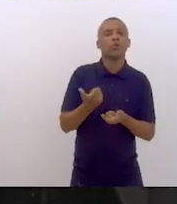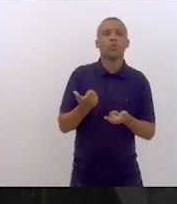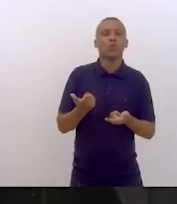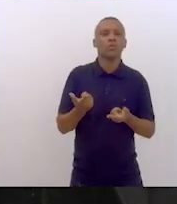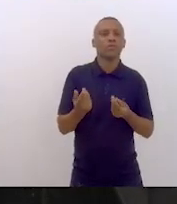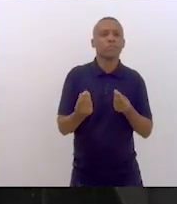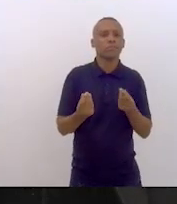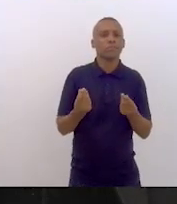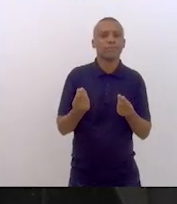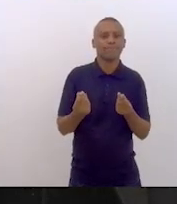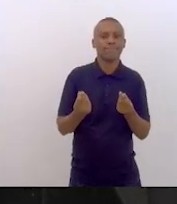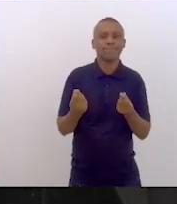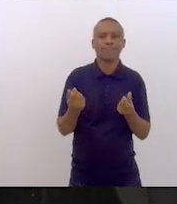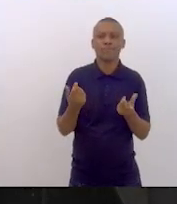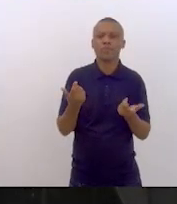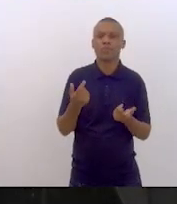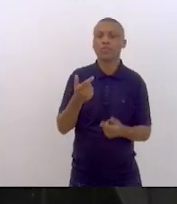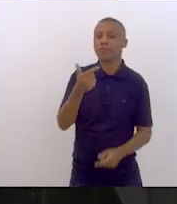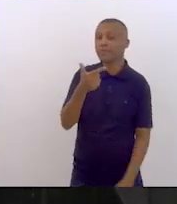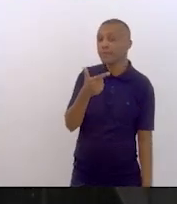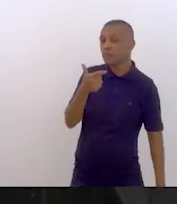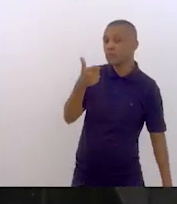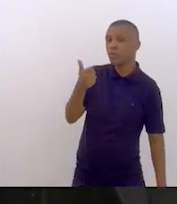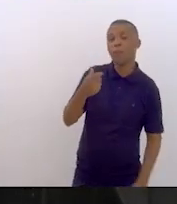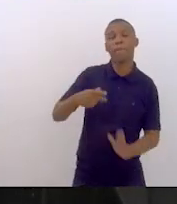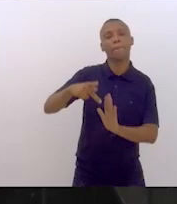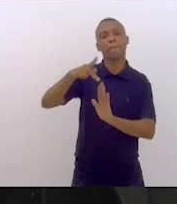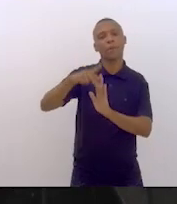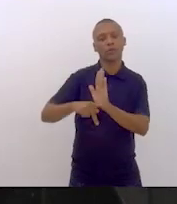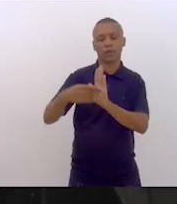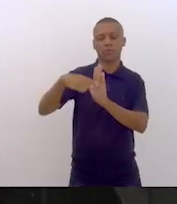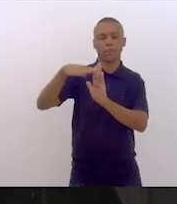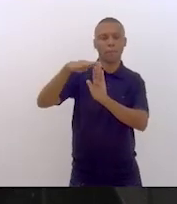que 21 projetos